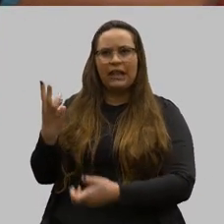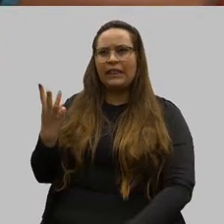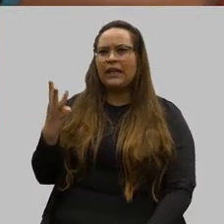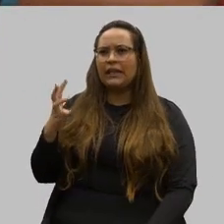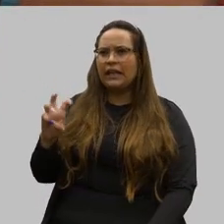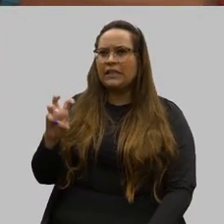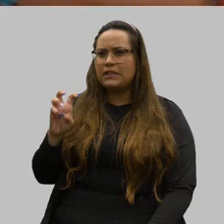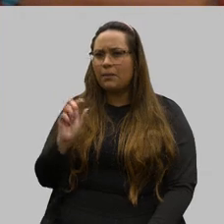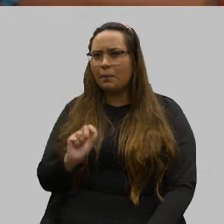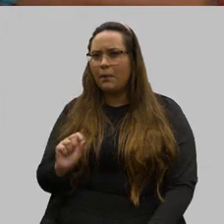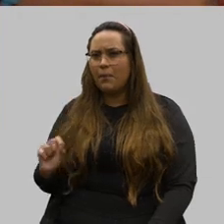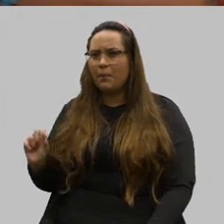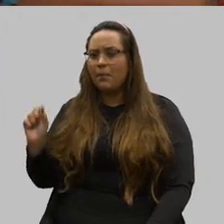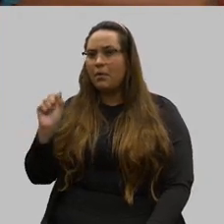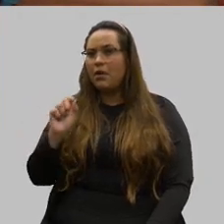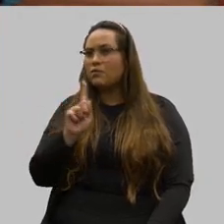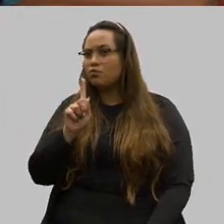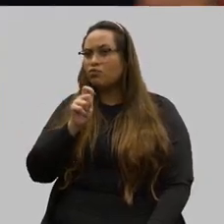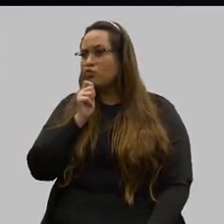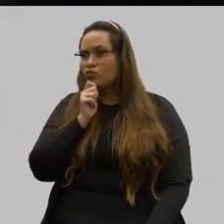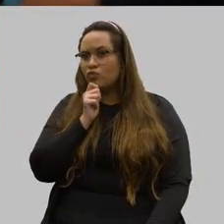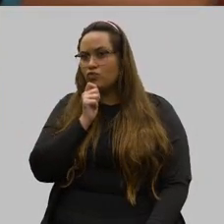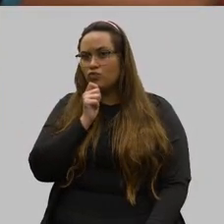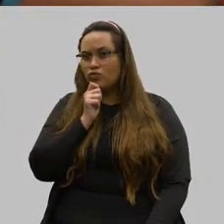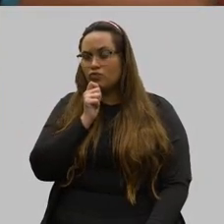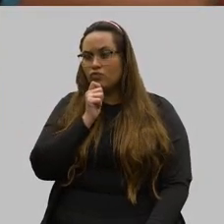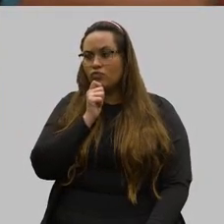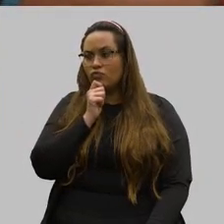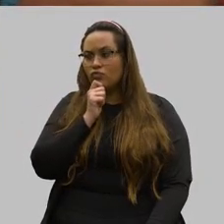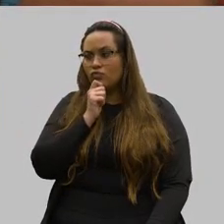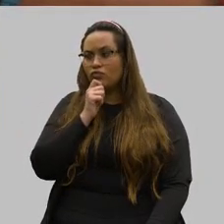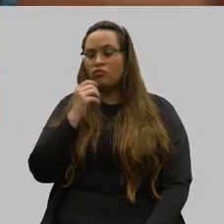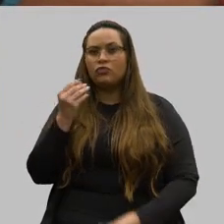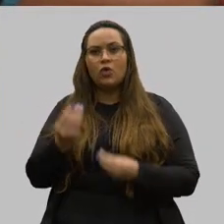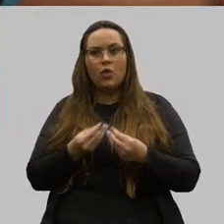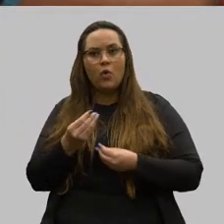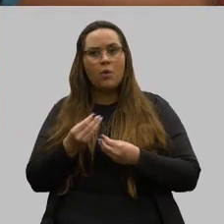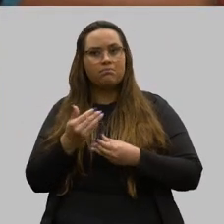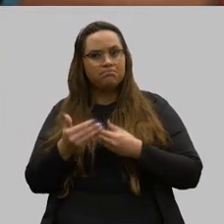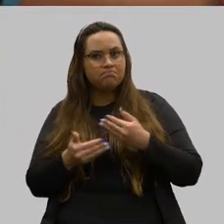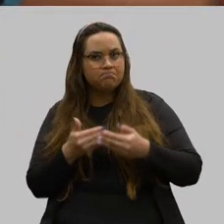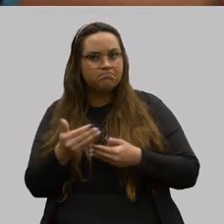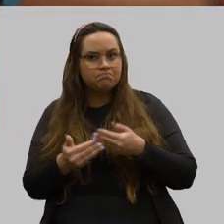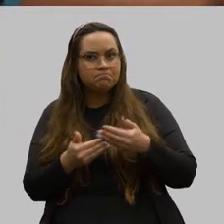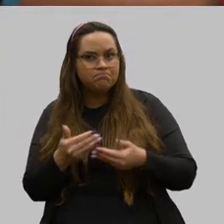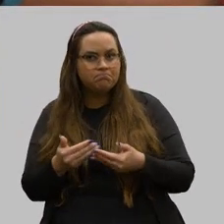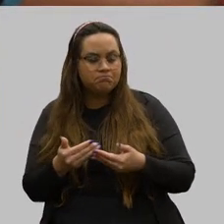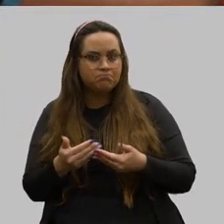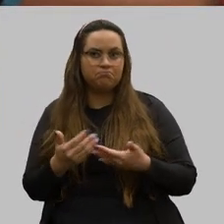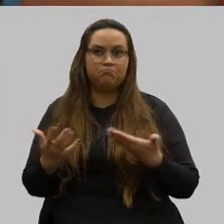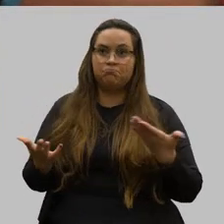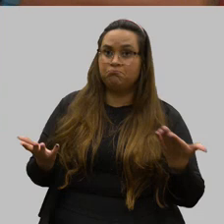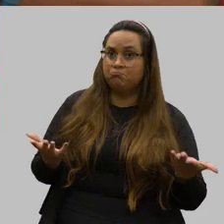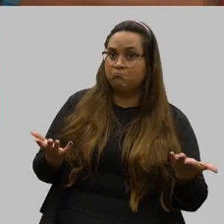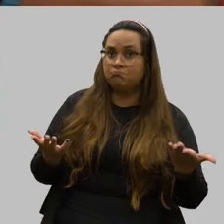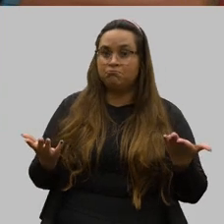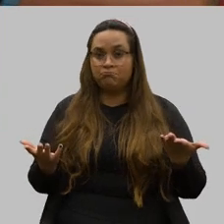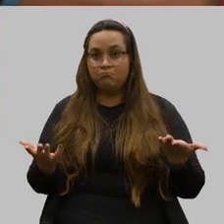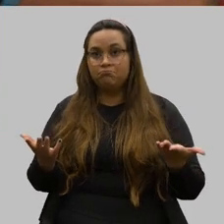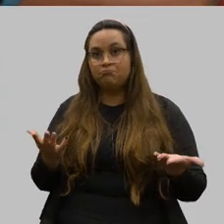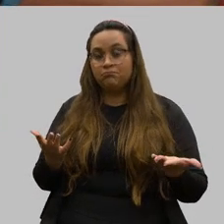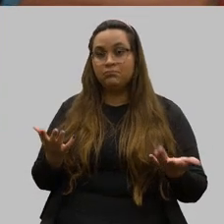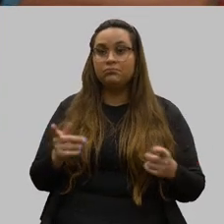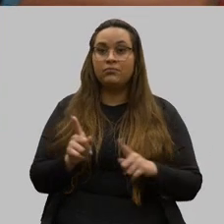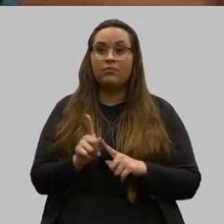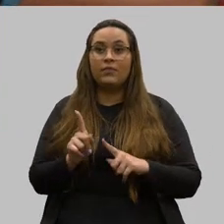unidades que ainda não possuem eh como como está o andamento eh e também da questão da